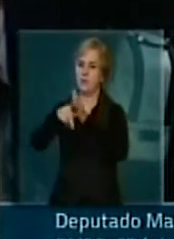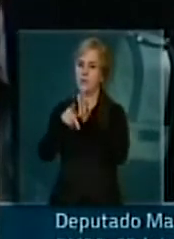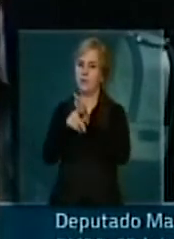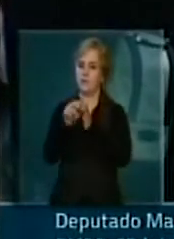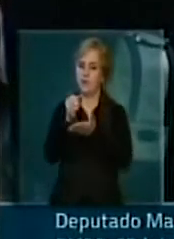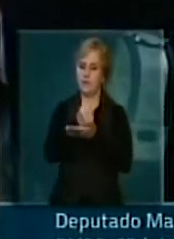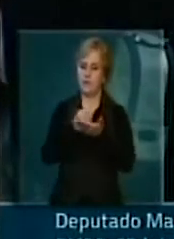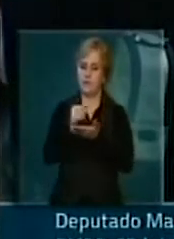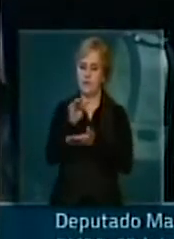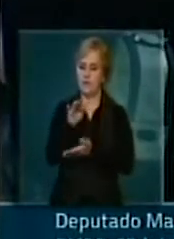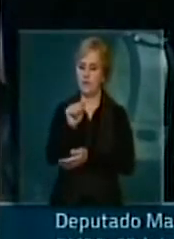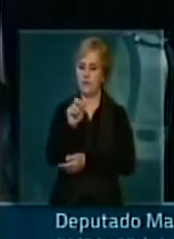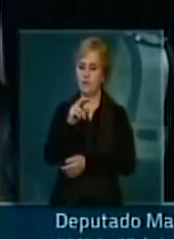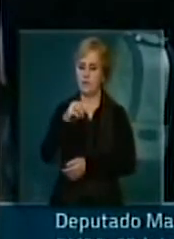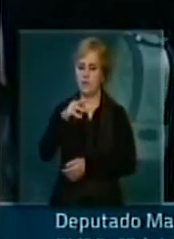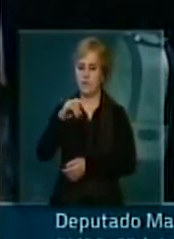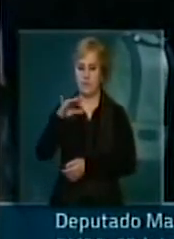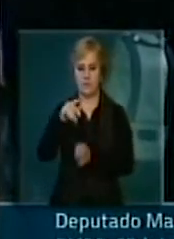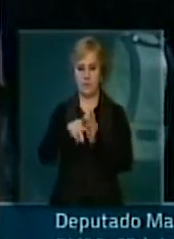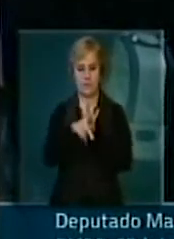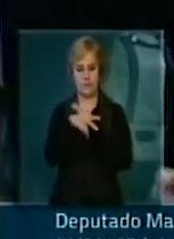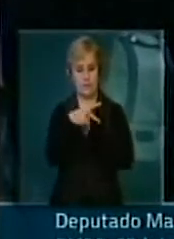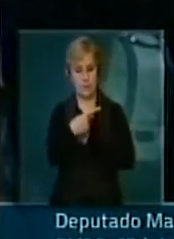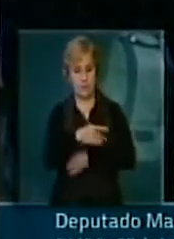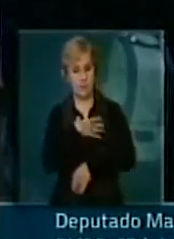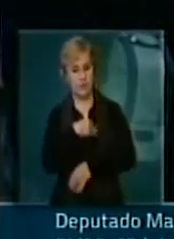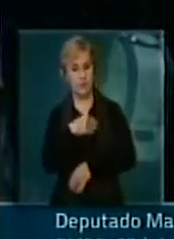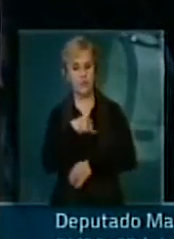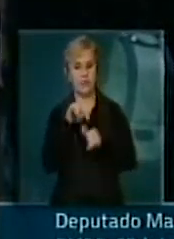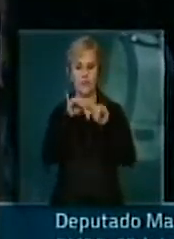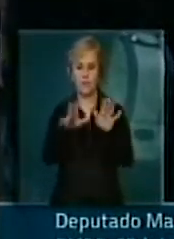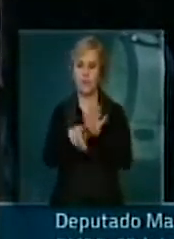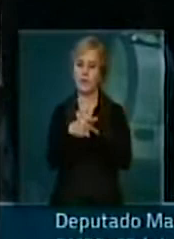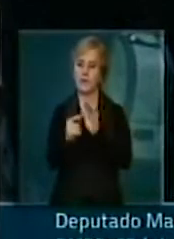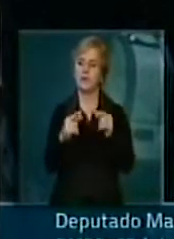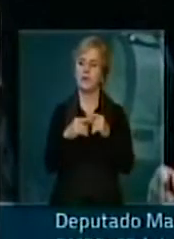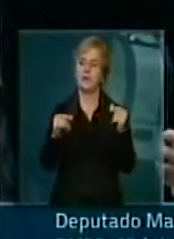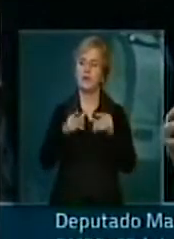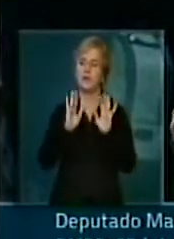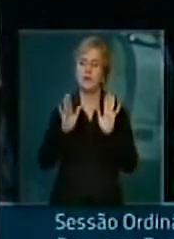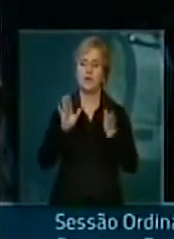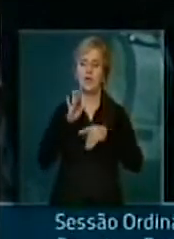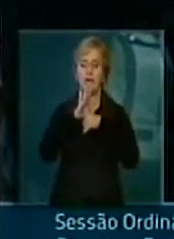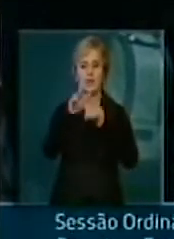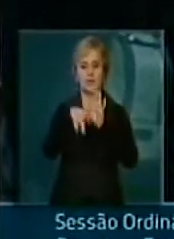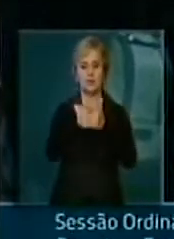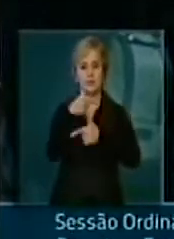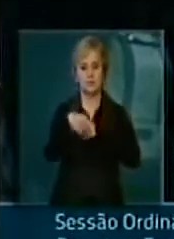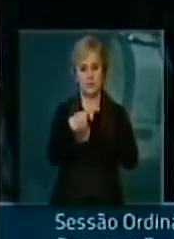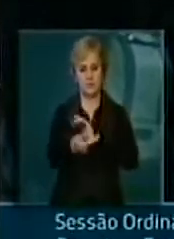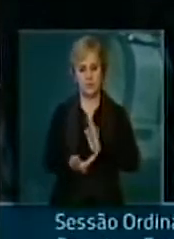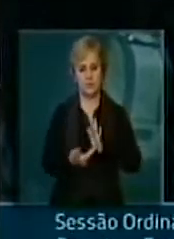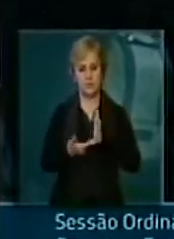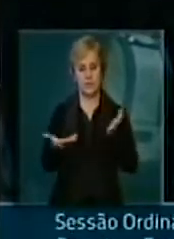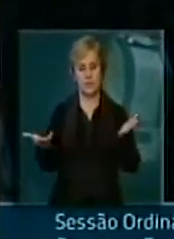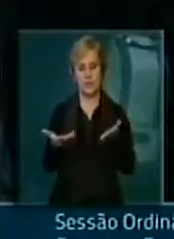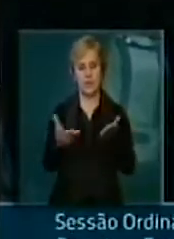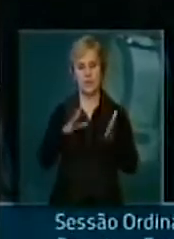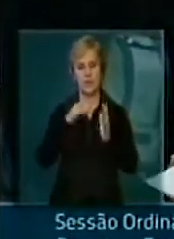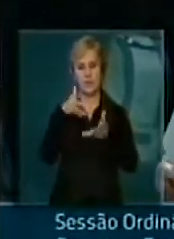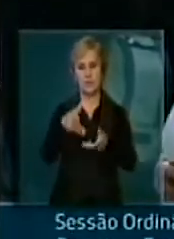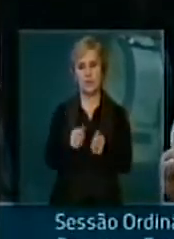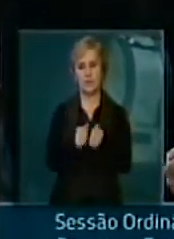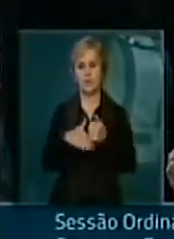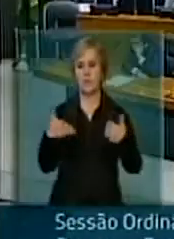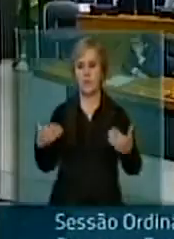José Valmir Paulino Dias, radicado na capital da República, já prestou serviço a essa casa, integrando agora os quadros do